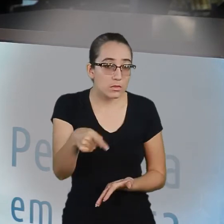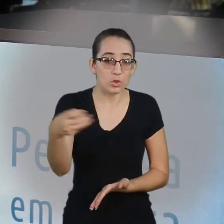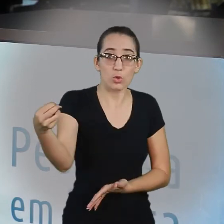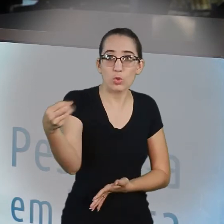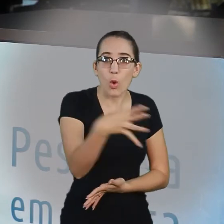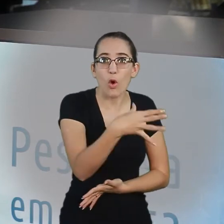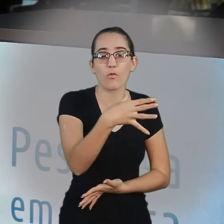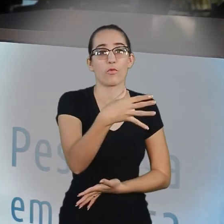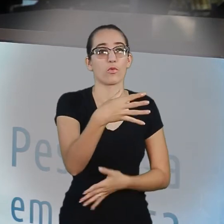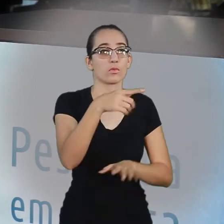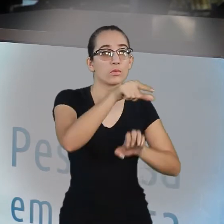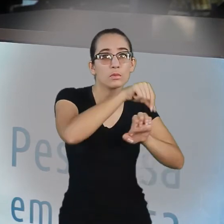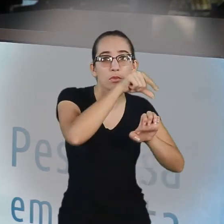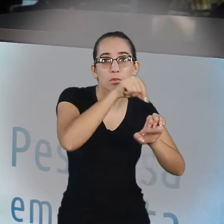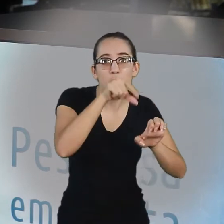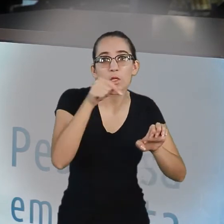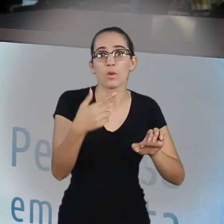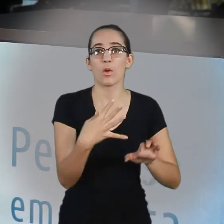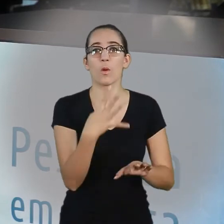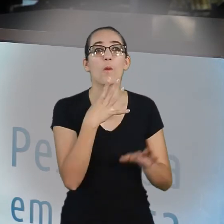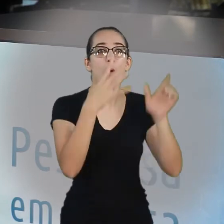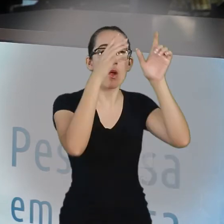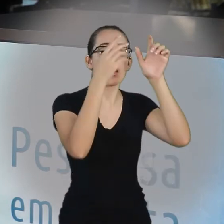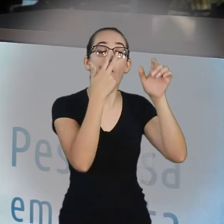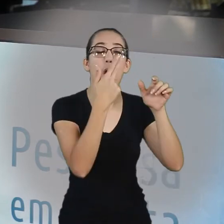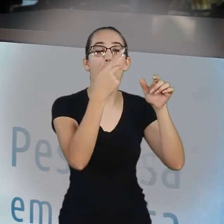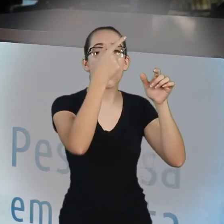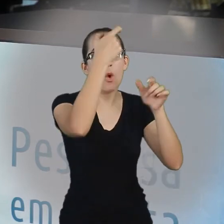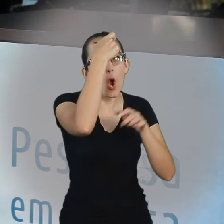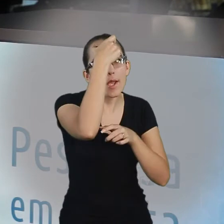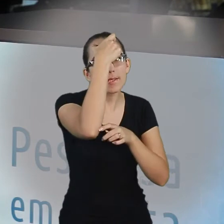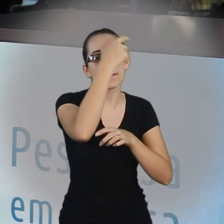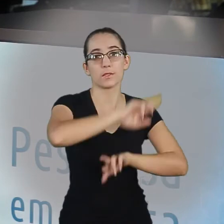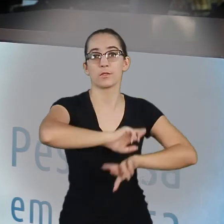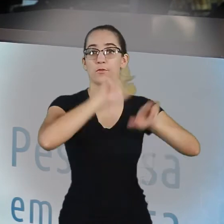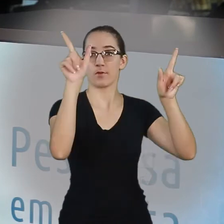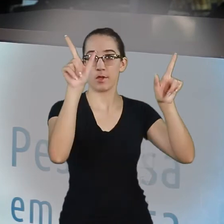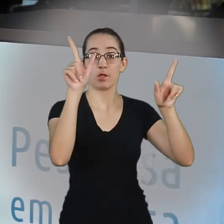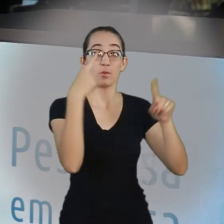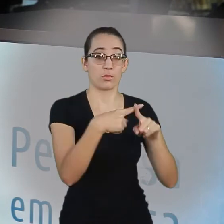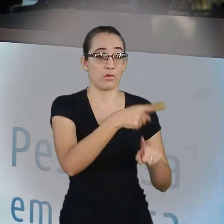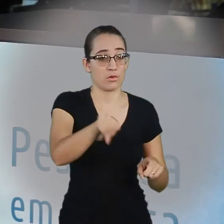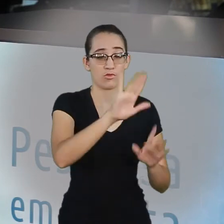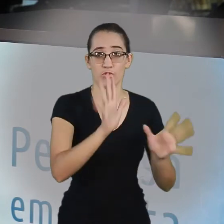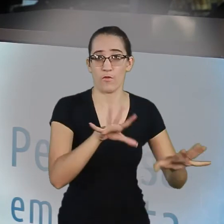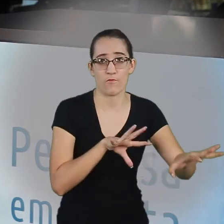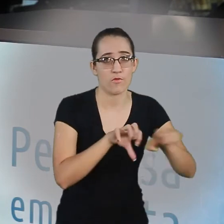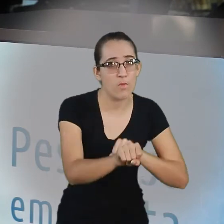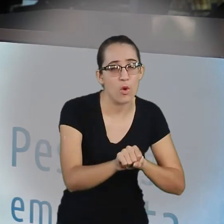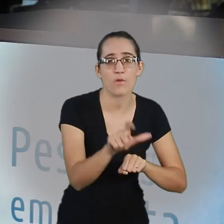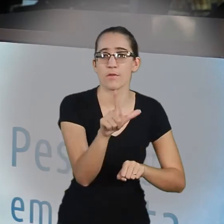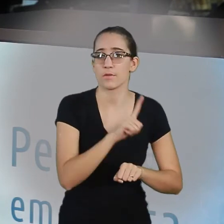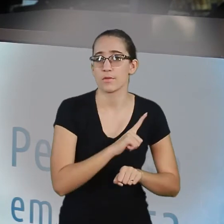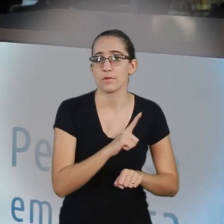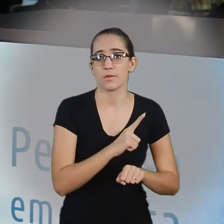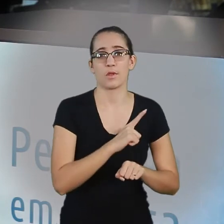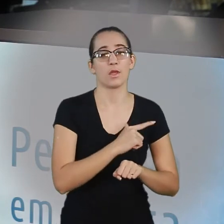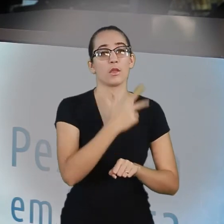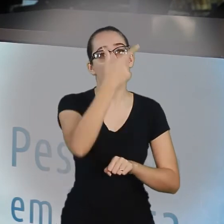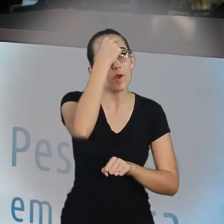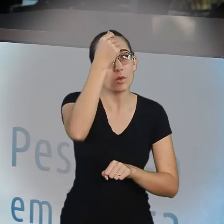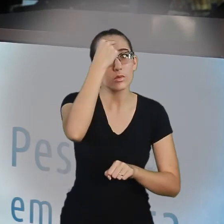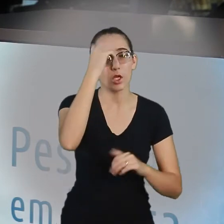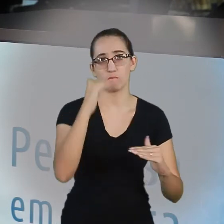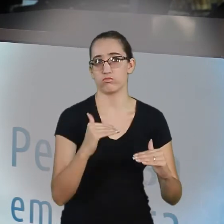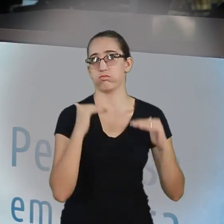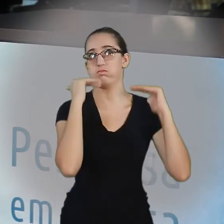consciência social muito diferenciada, porque são empreendedores formados numa universidade de alta qualidade, todos os rankings indicam